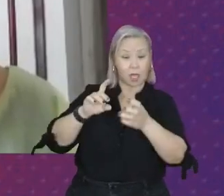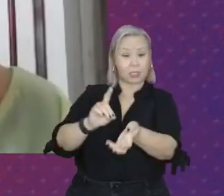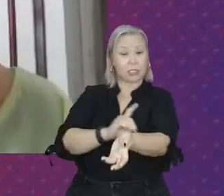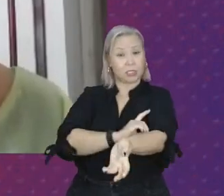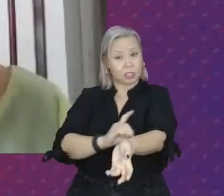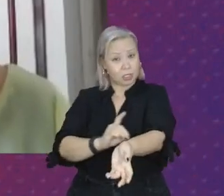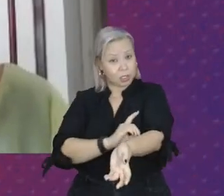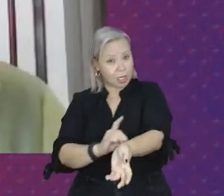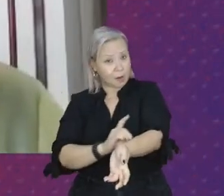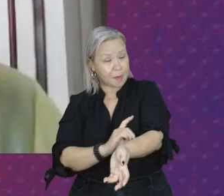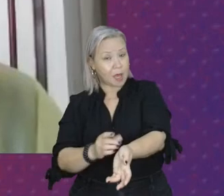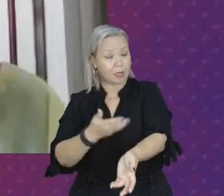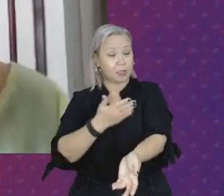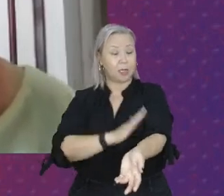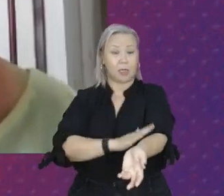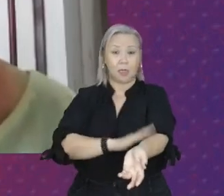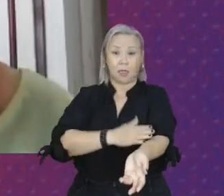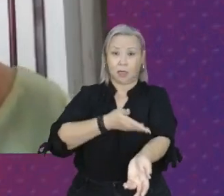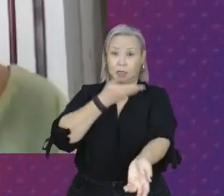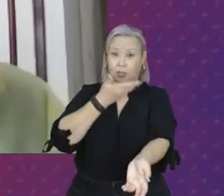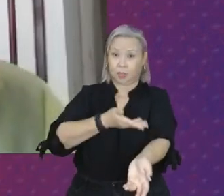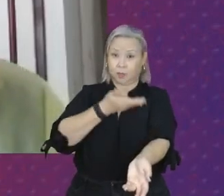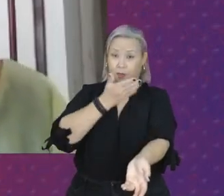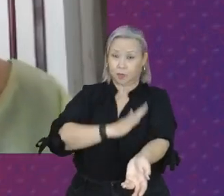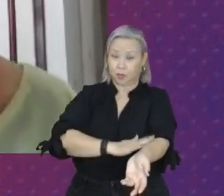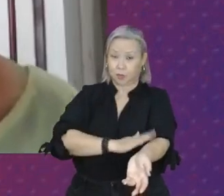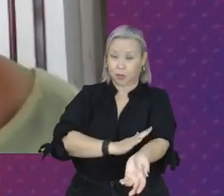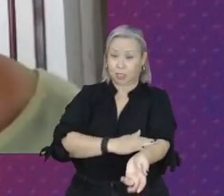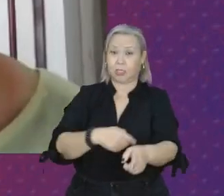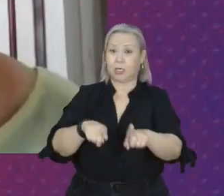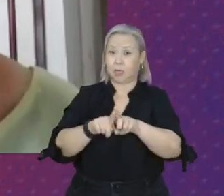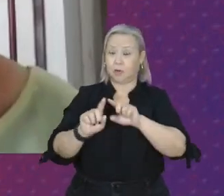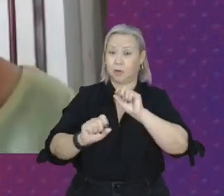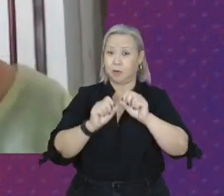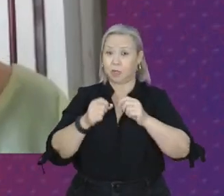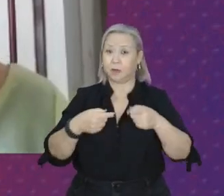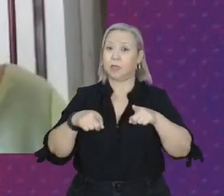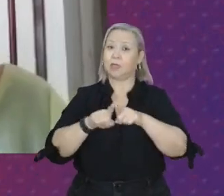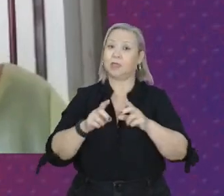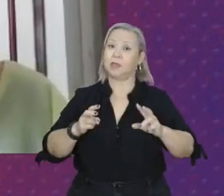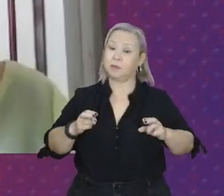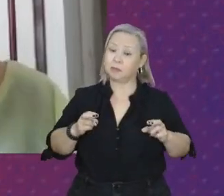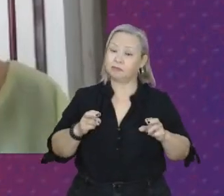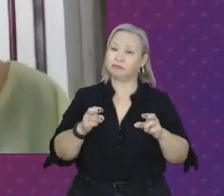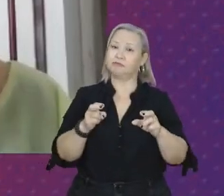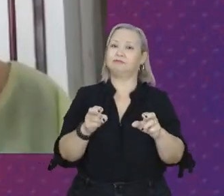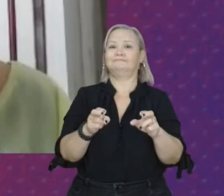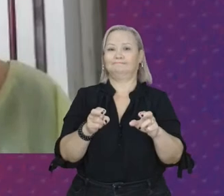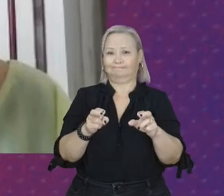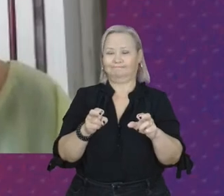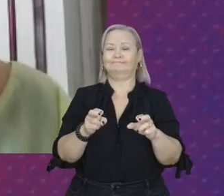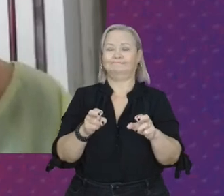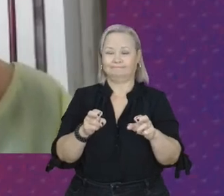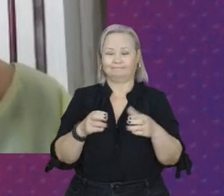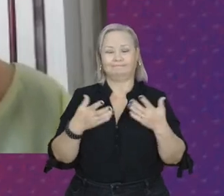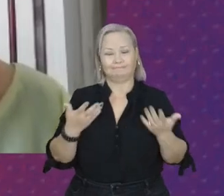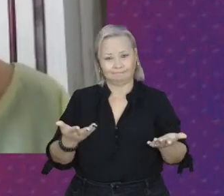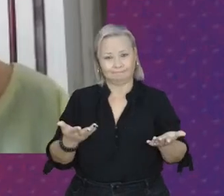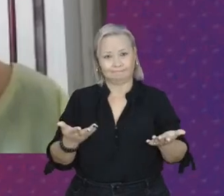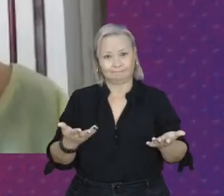de aumento de pressão arterial, alguns casos também de câncer. Assim, vemos